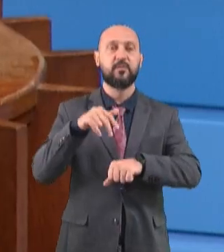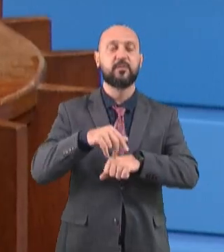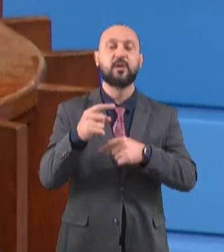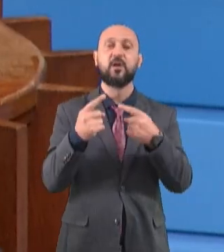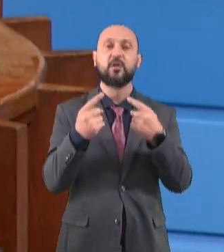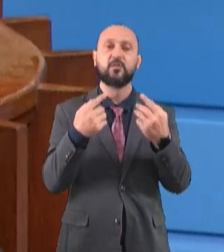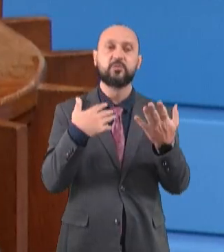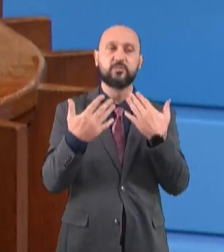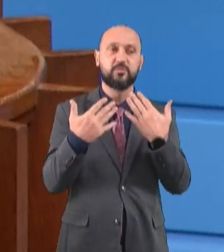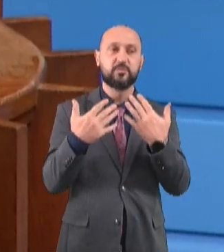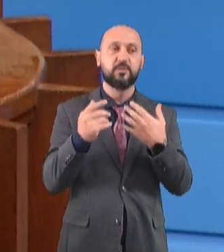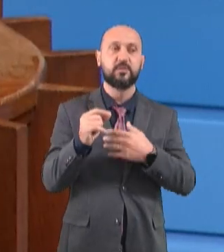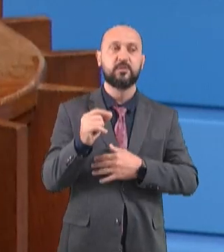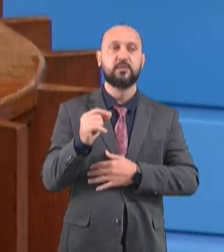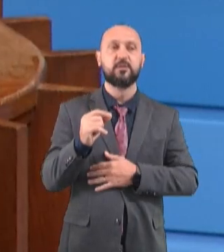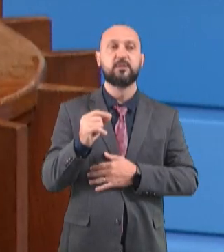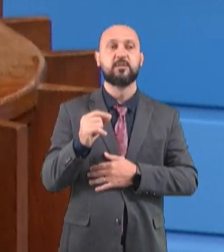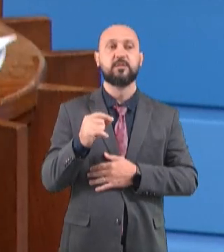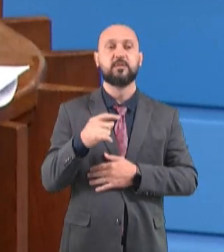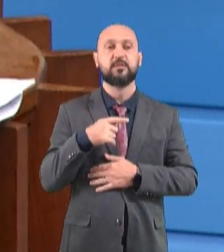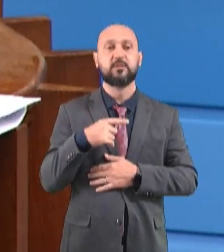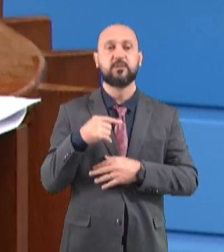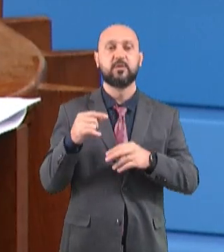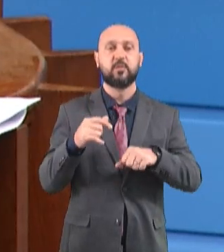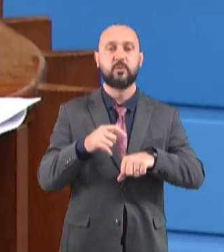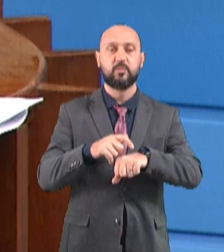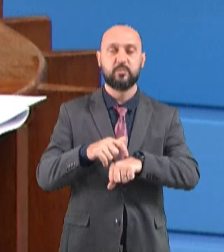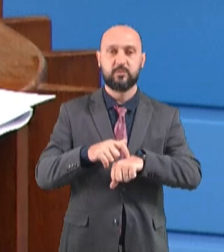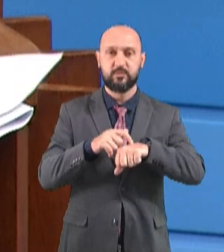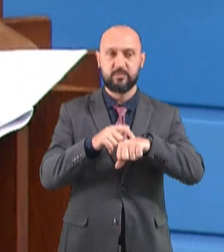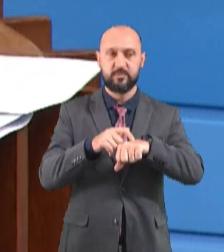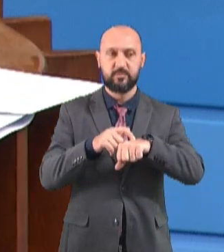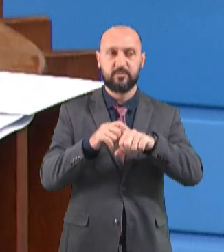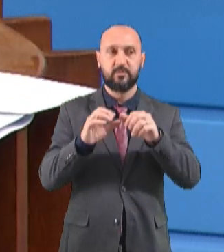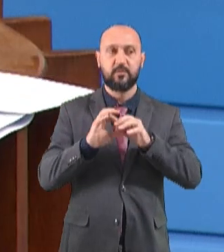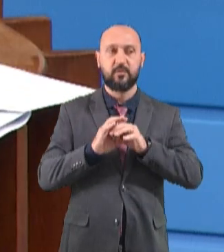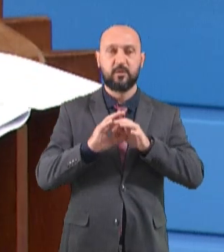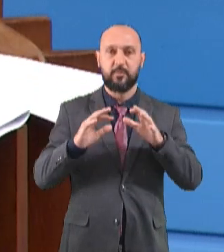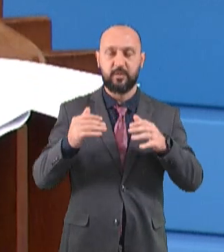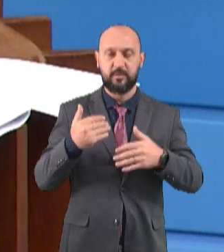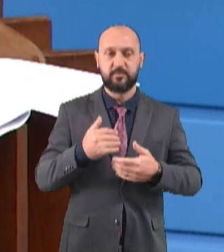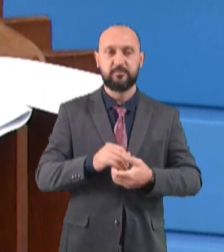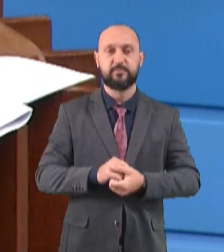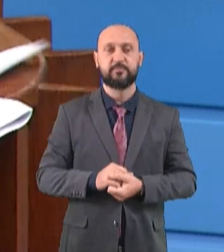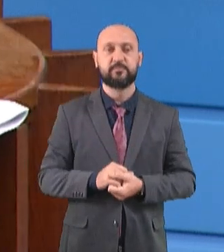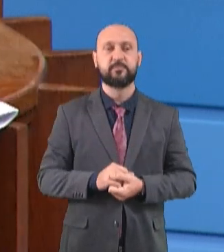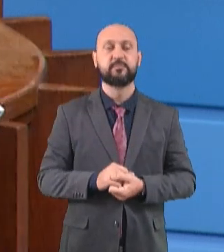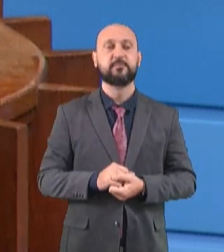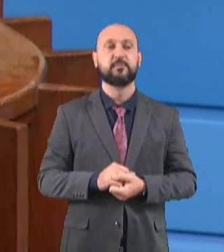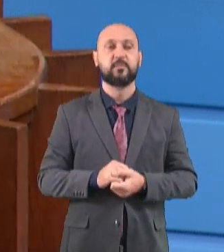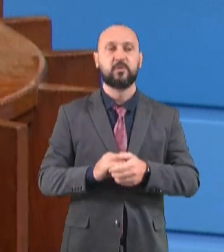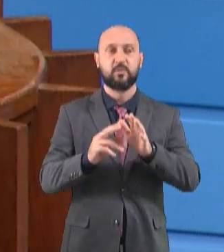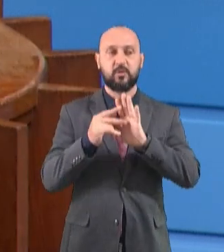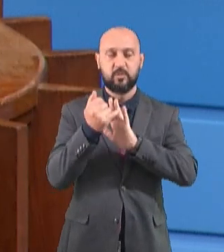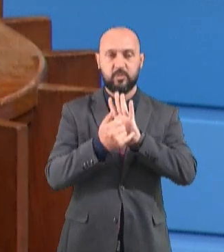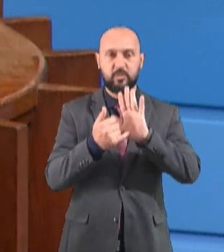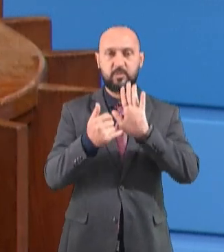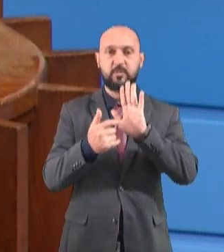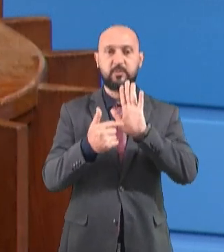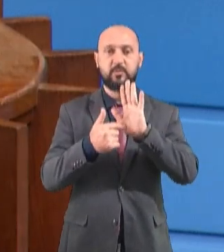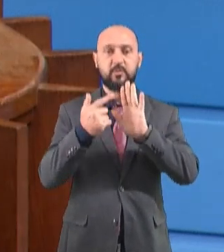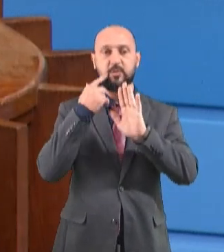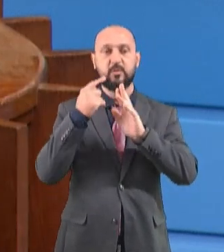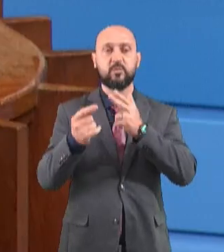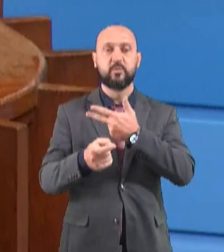discutir, que é para isso que esse tempo que foi nos concedido, o projeto do